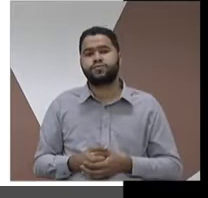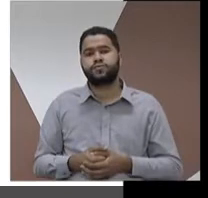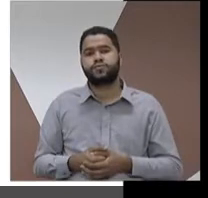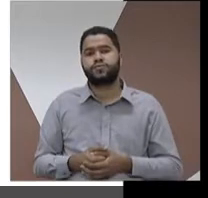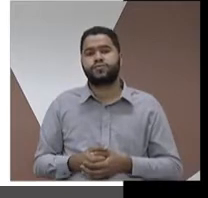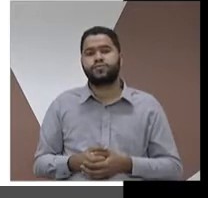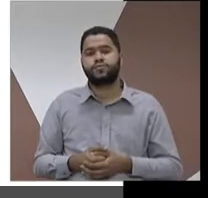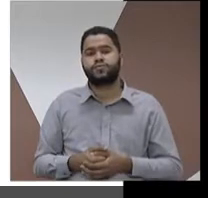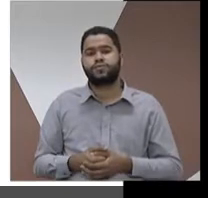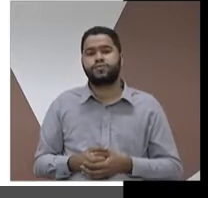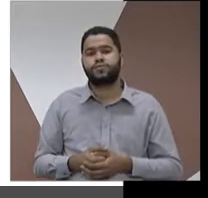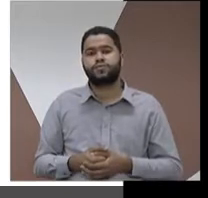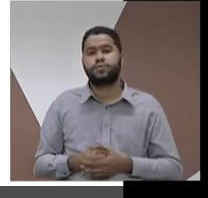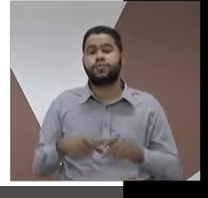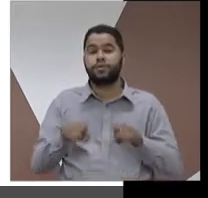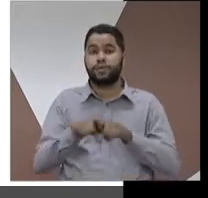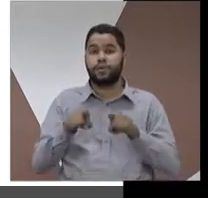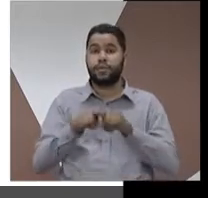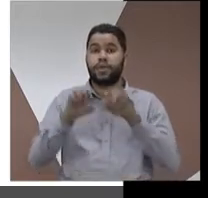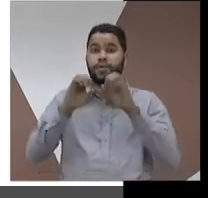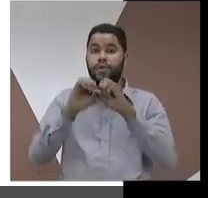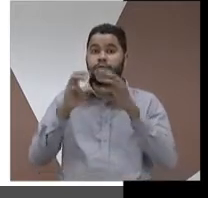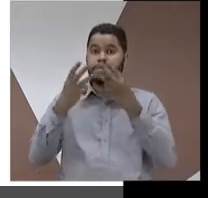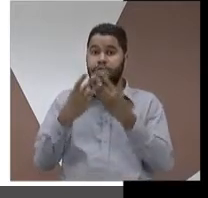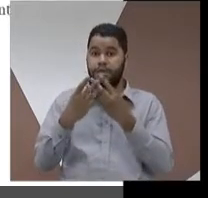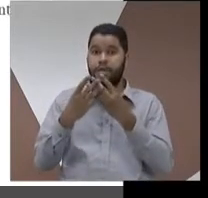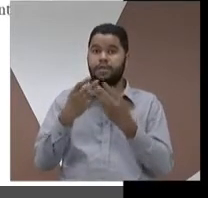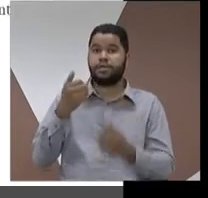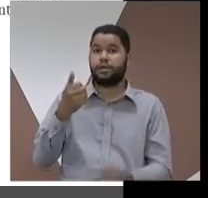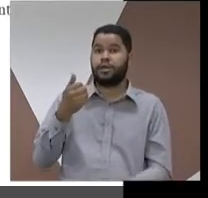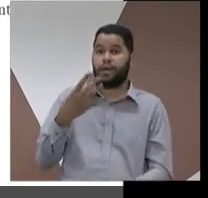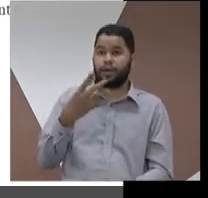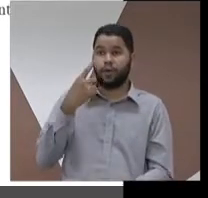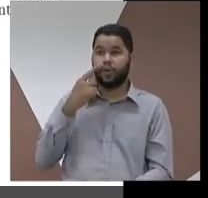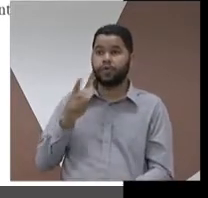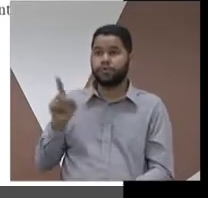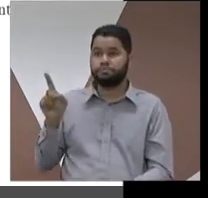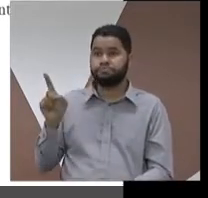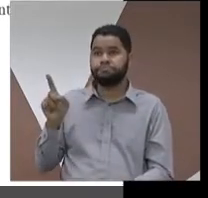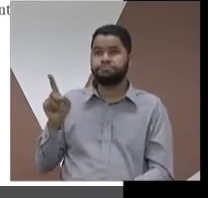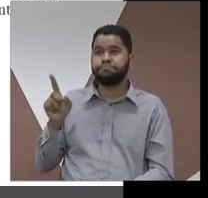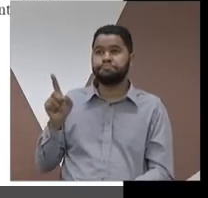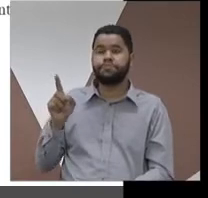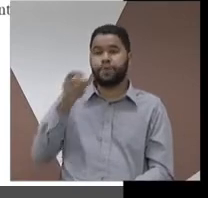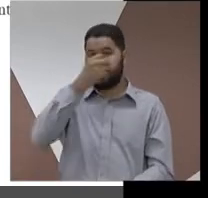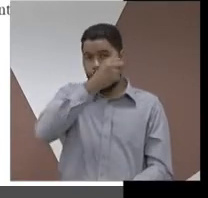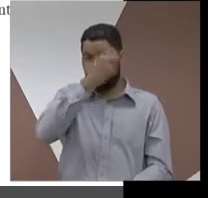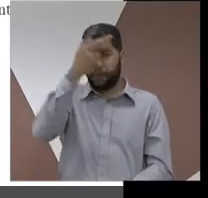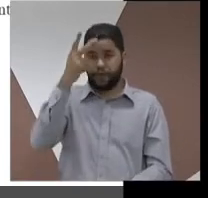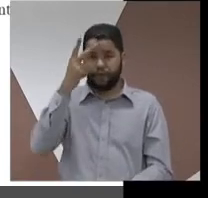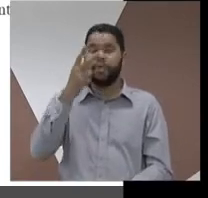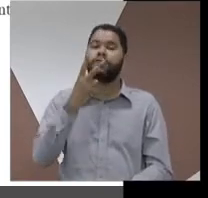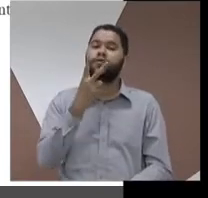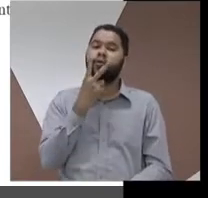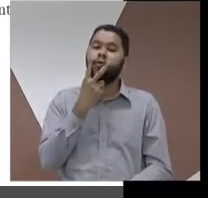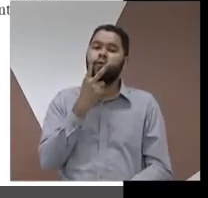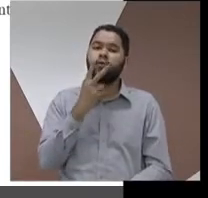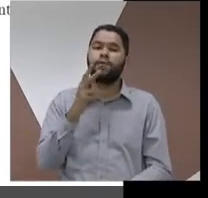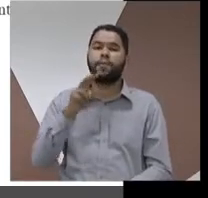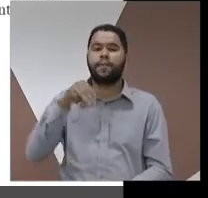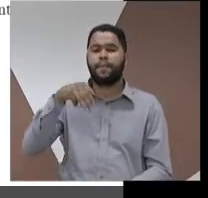Continuo no slide 14, se vocês puderem passar, o prefeito Medioli manifestou na sua